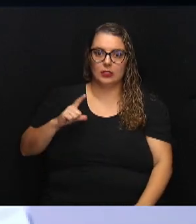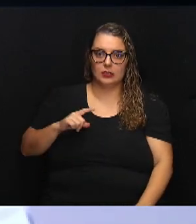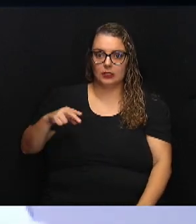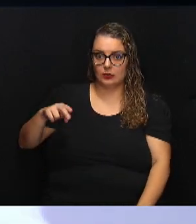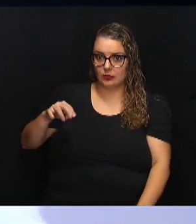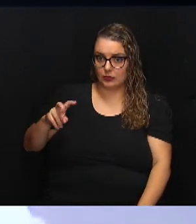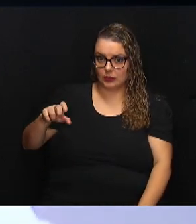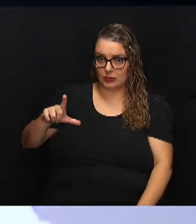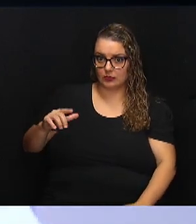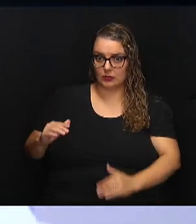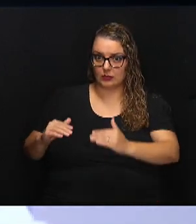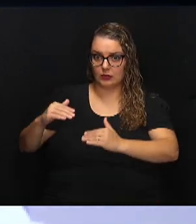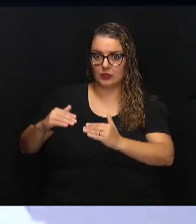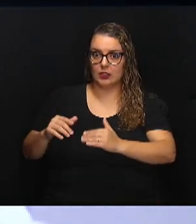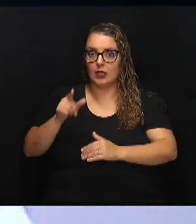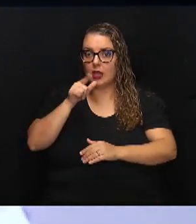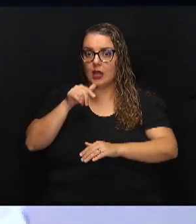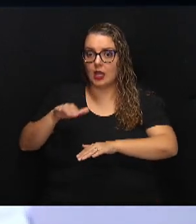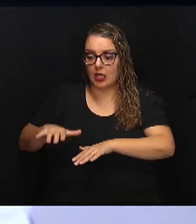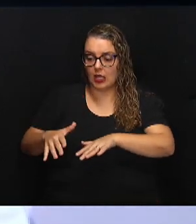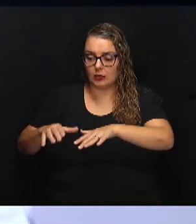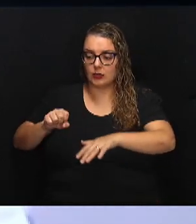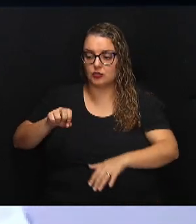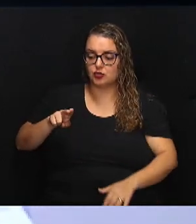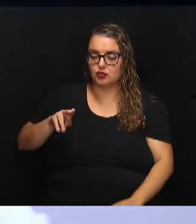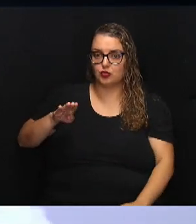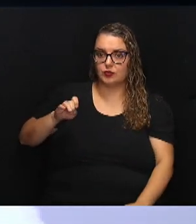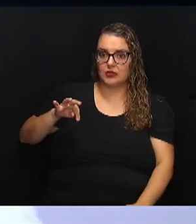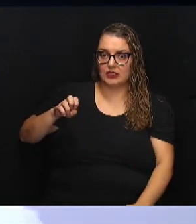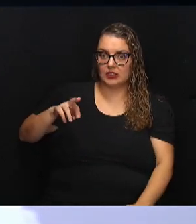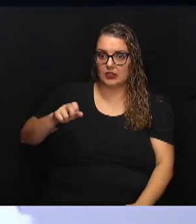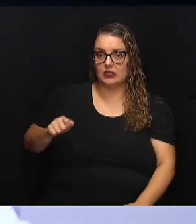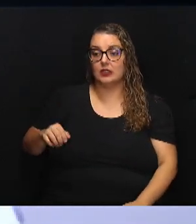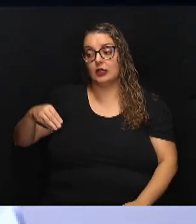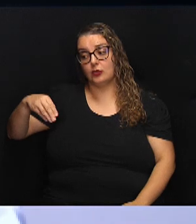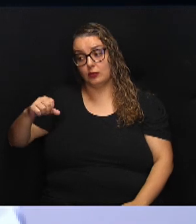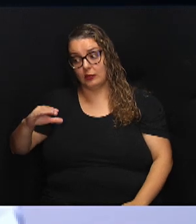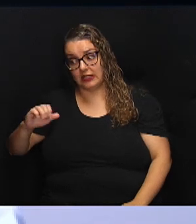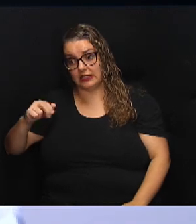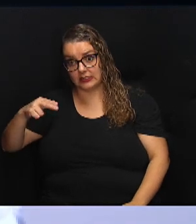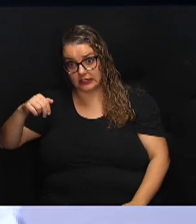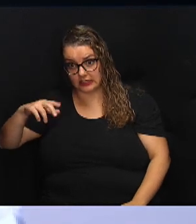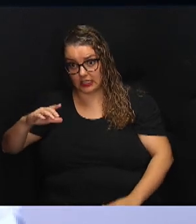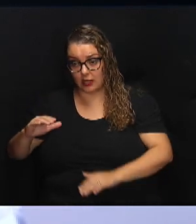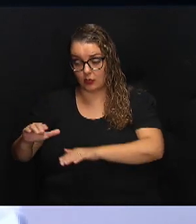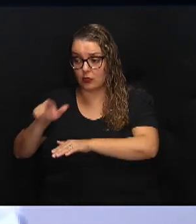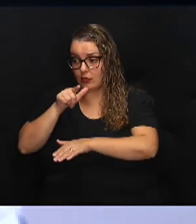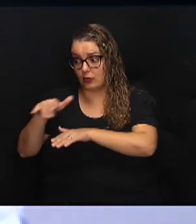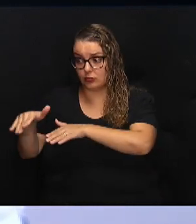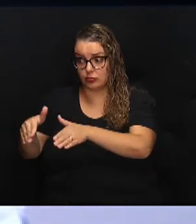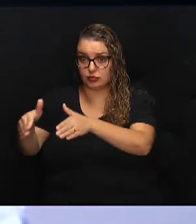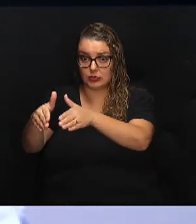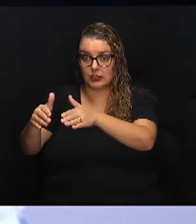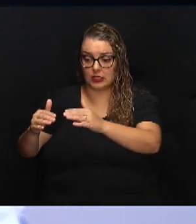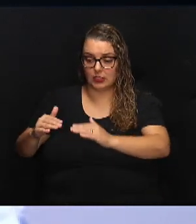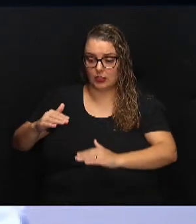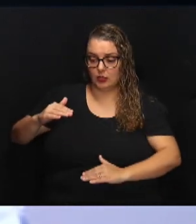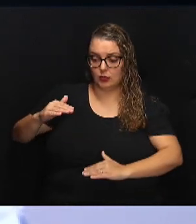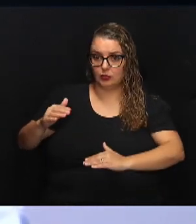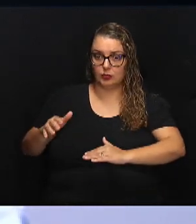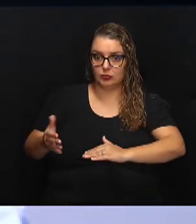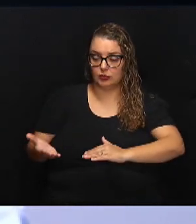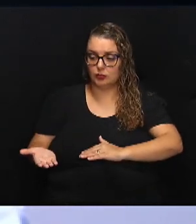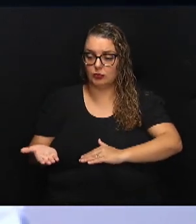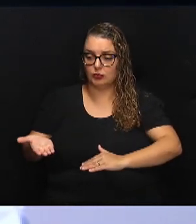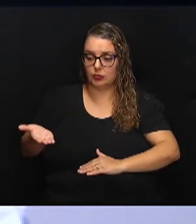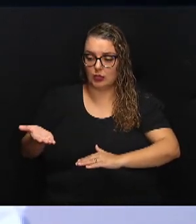equilíbrio entre a água subterrânea e o manancial superficial, e ele precisa ter esse equilíbrio para que seja